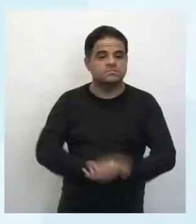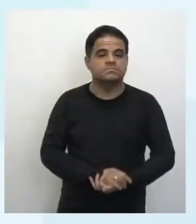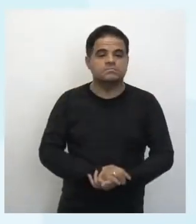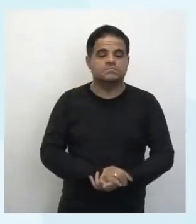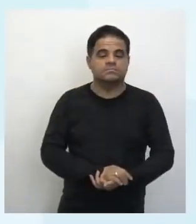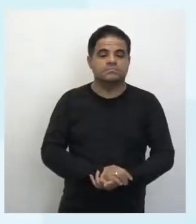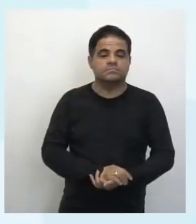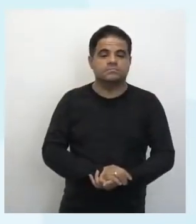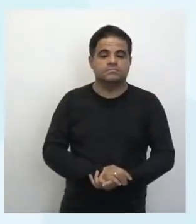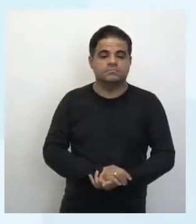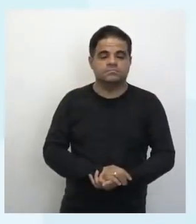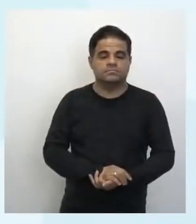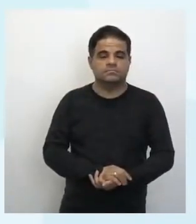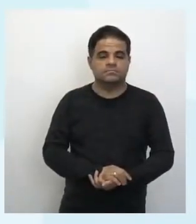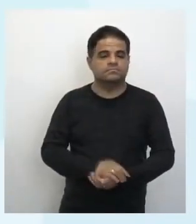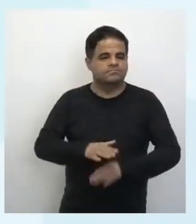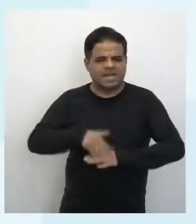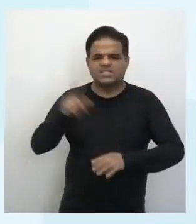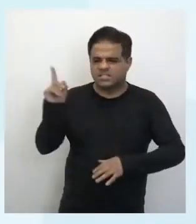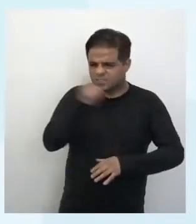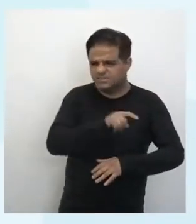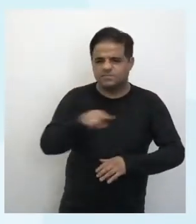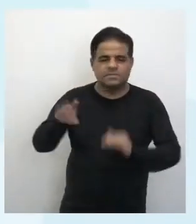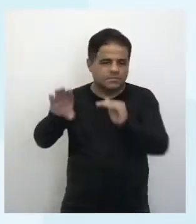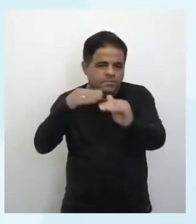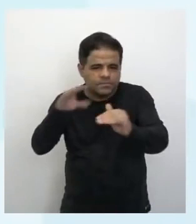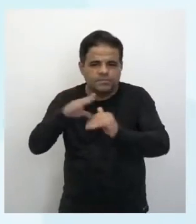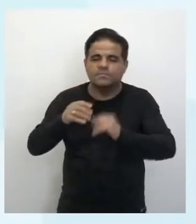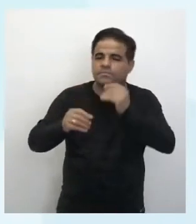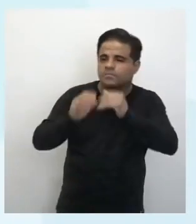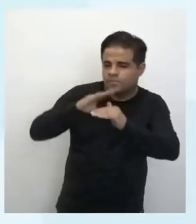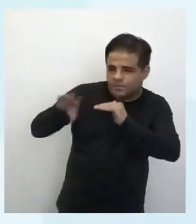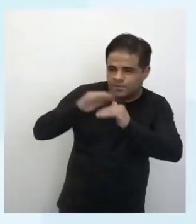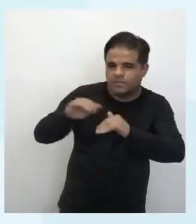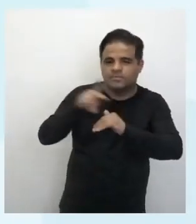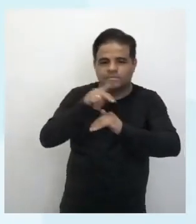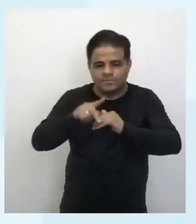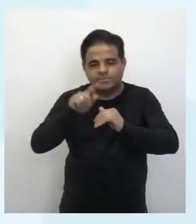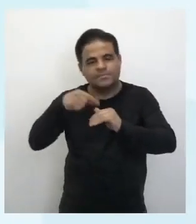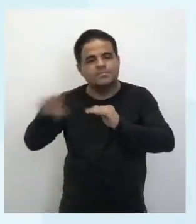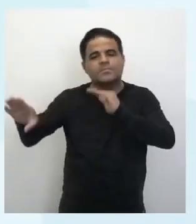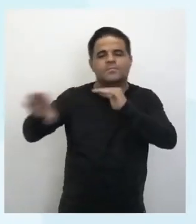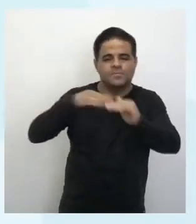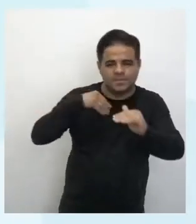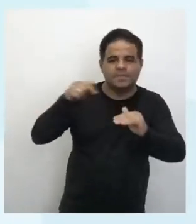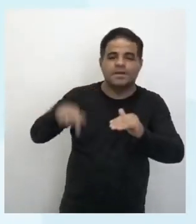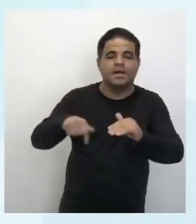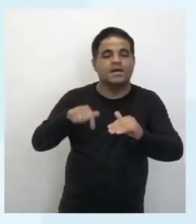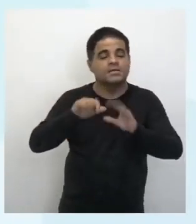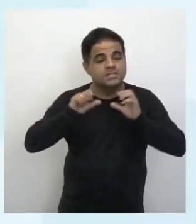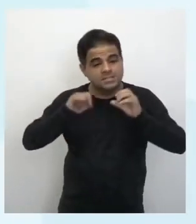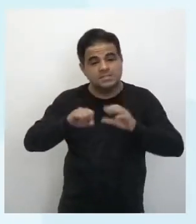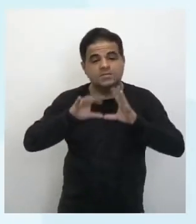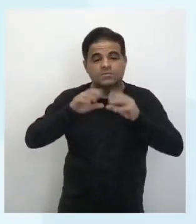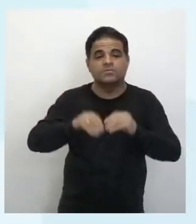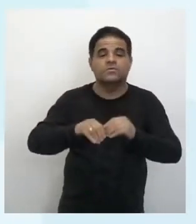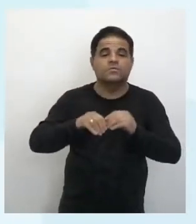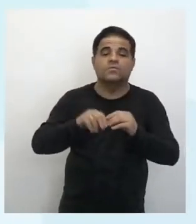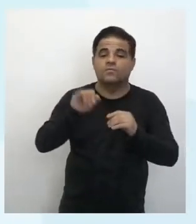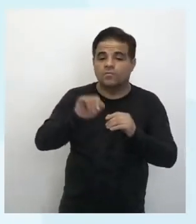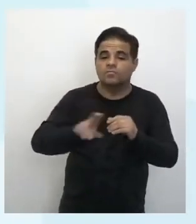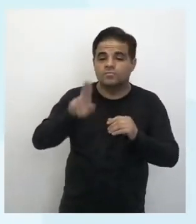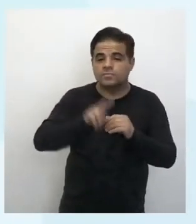Vamos lá. É mais difícil para eles, né? Eles estão mandando a resposta para o professor está mandando aqui. Então, se todos... Eu vou usar da professora